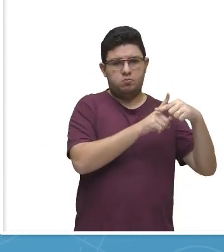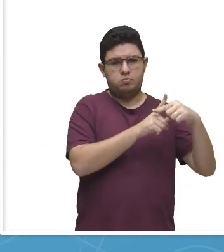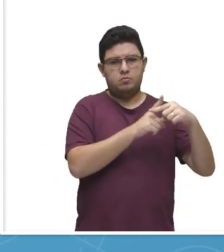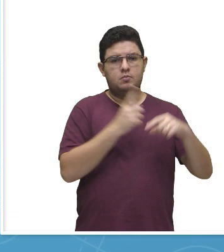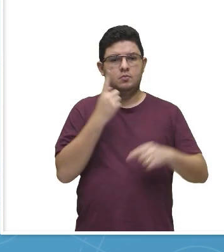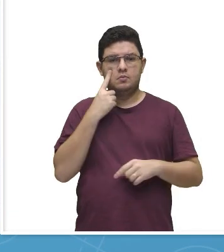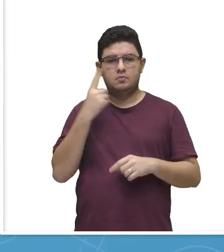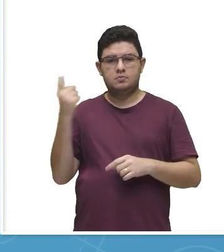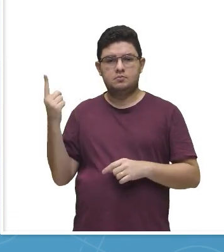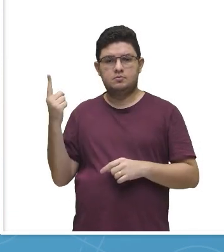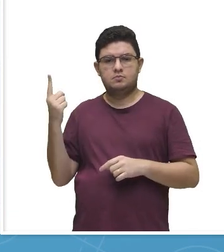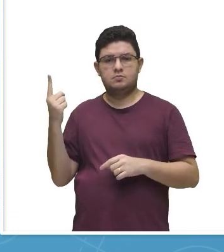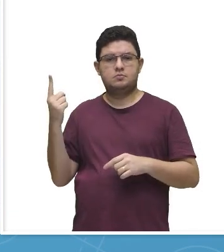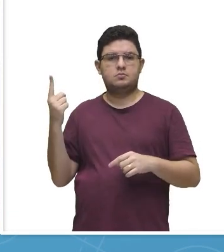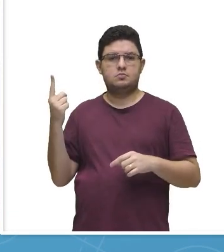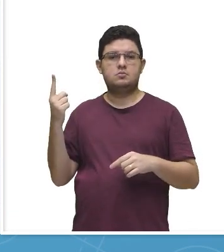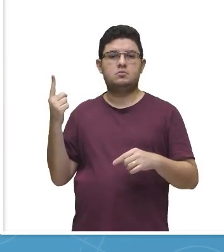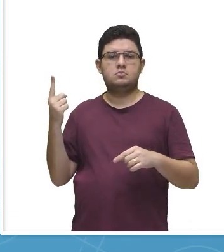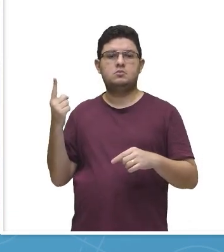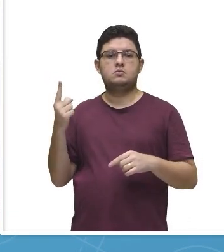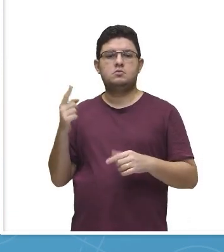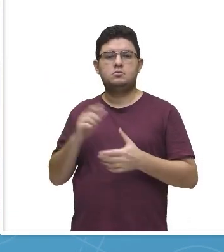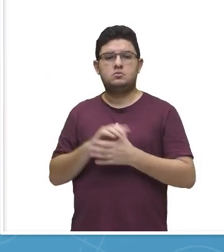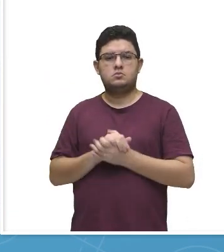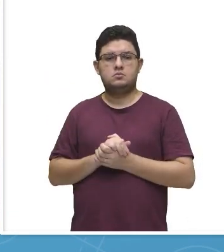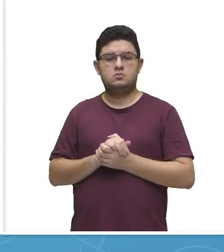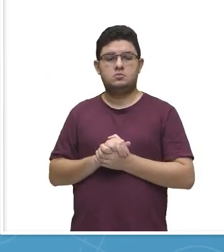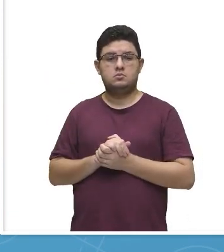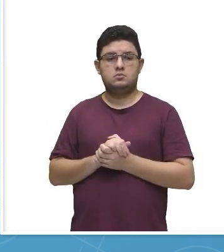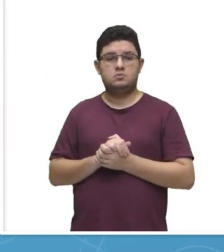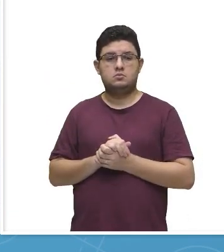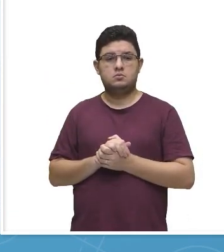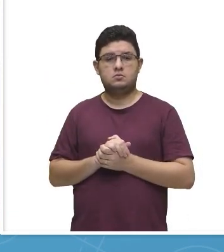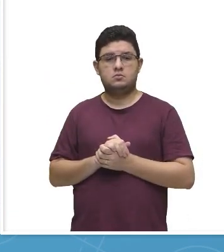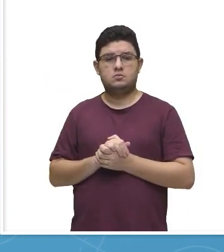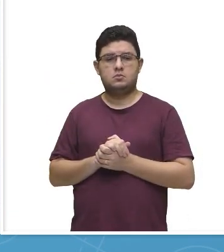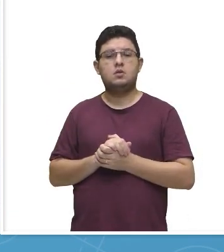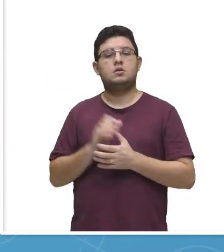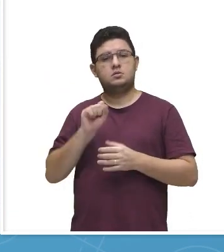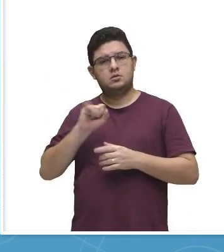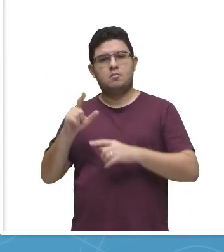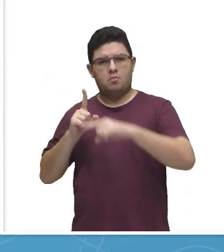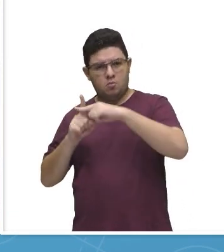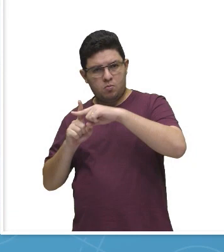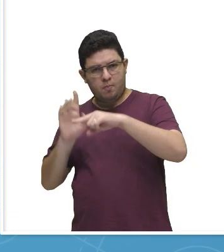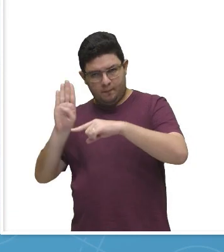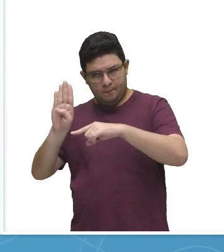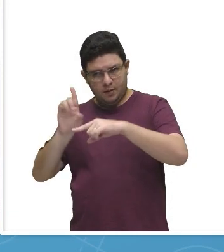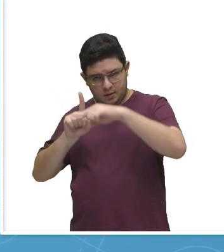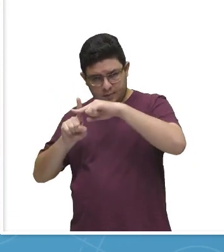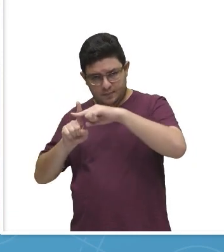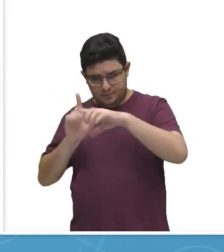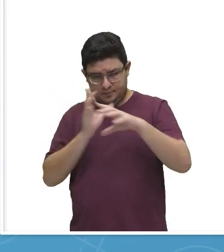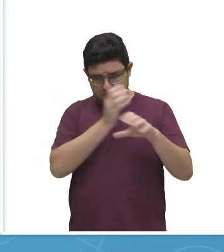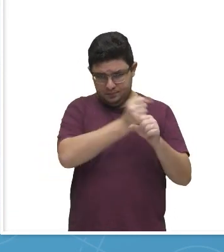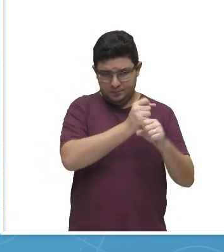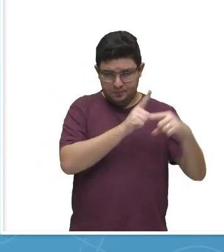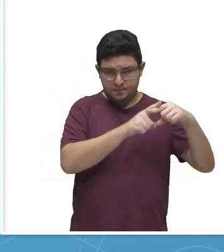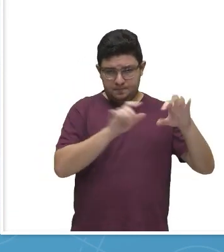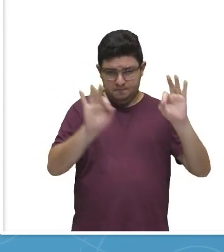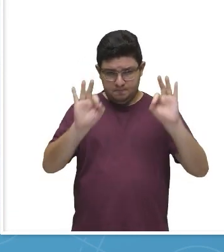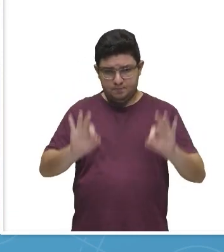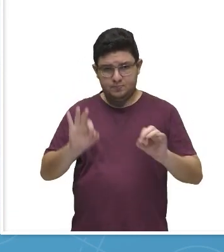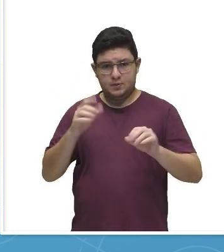encontrar 256. Na letra B, ó, base negativa, menos 8, elevado a um expoente ímpar,